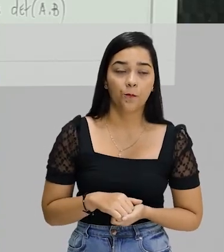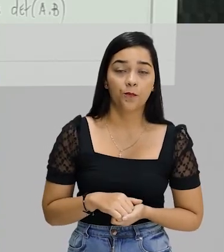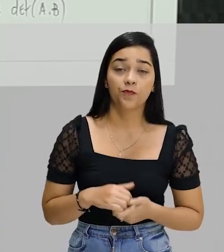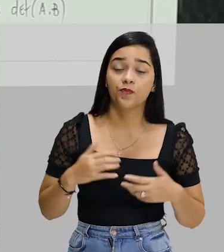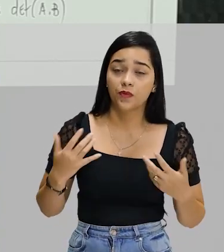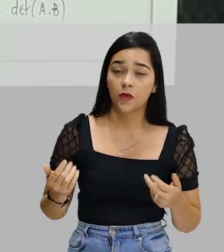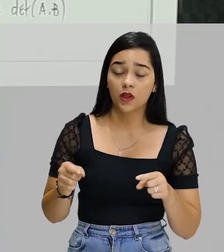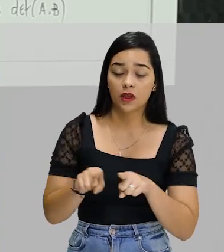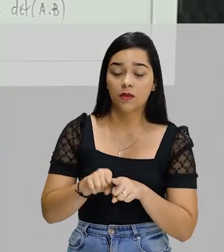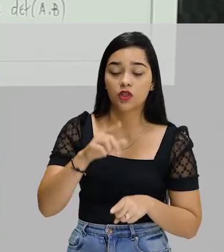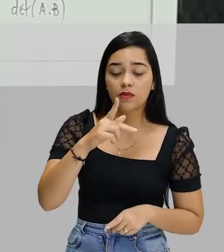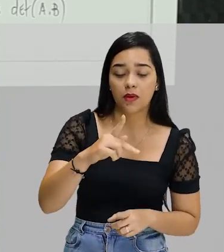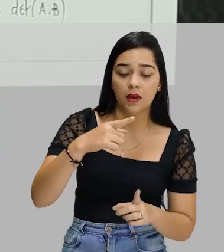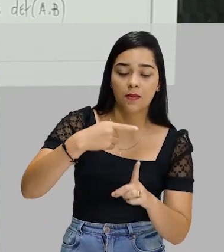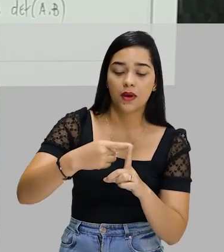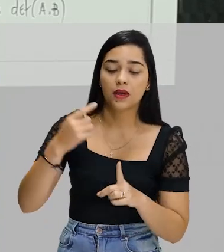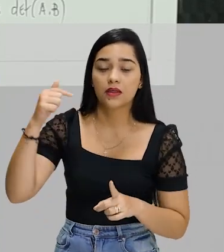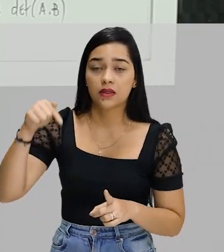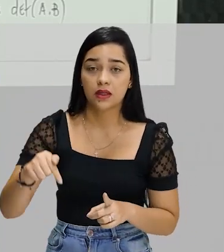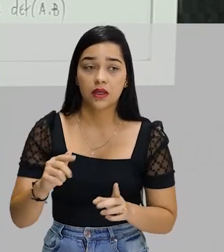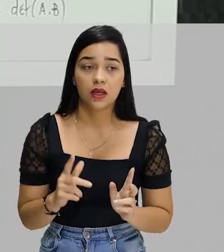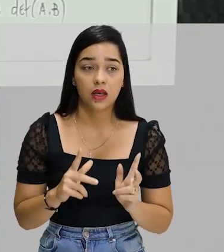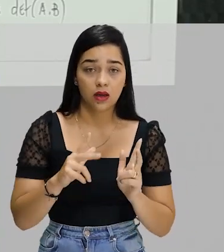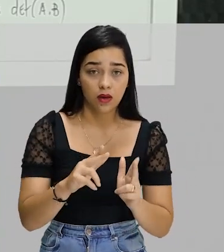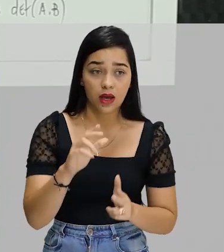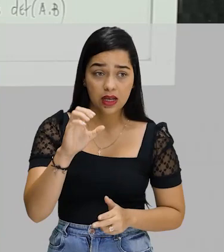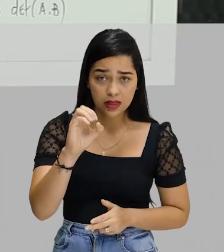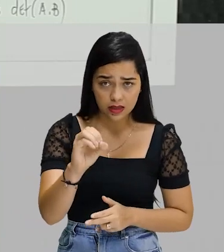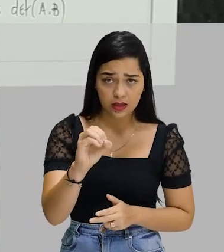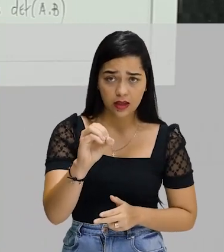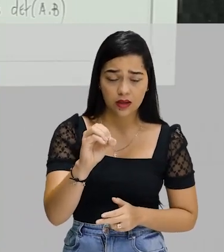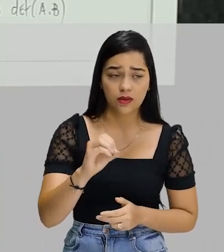E de P mais Q vai ser 0.